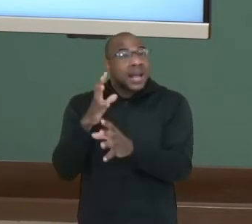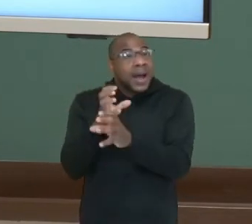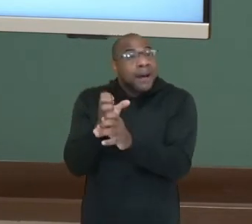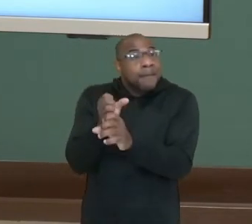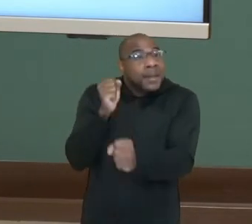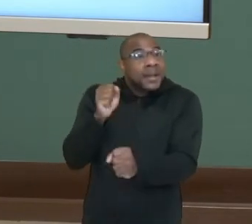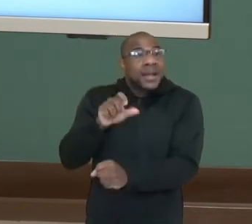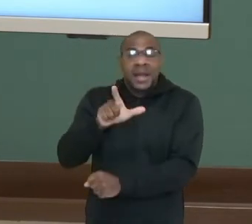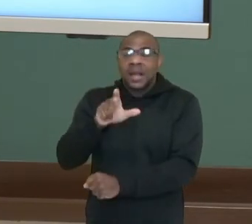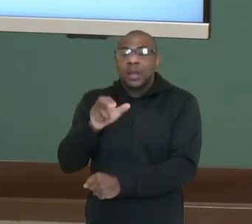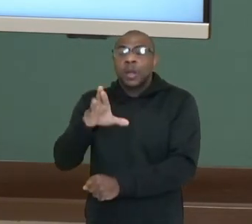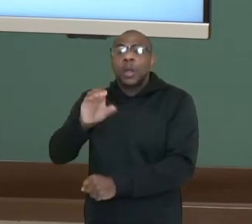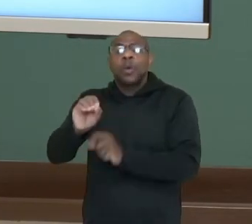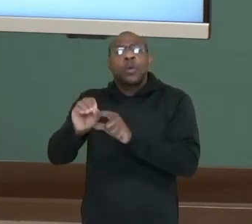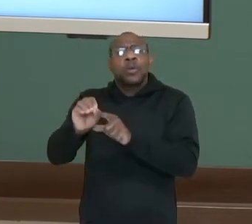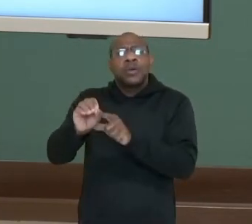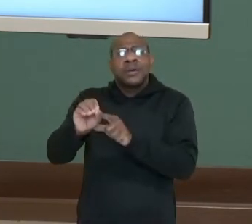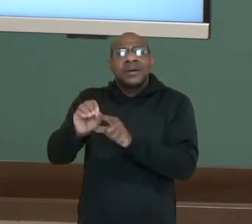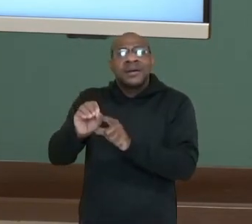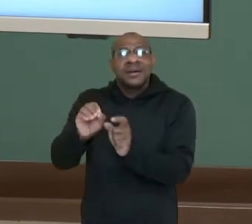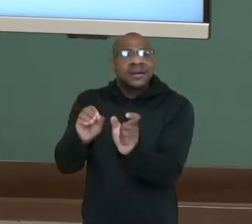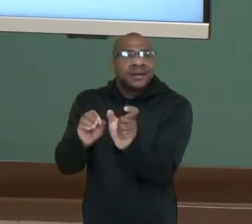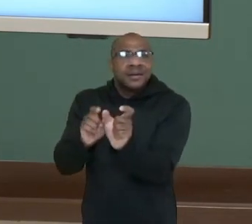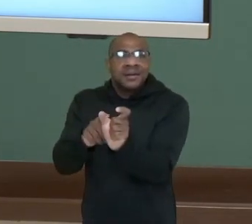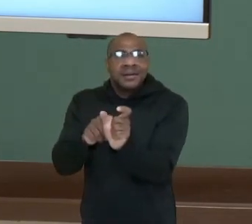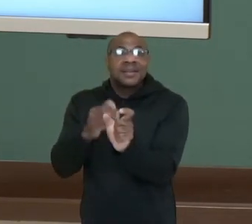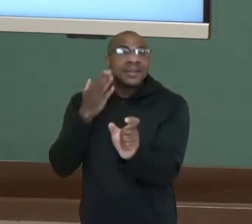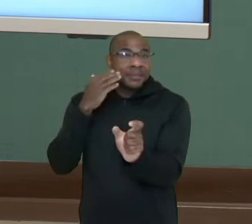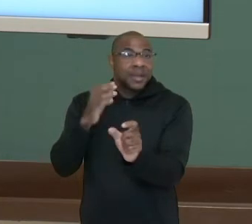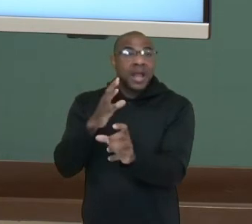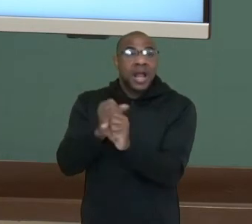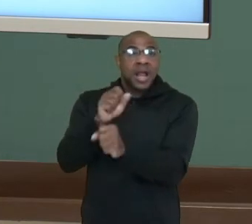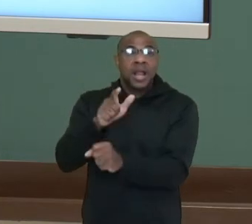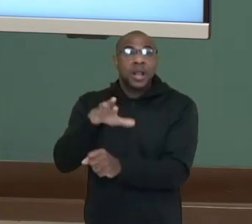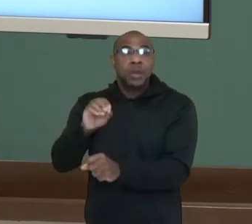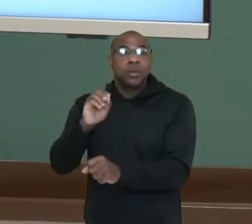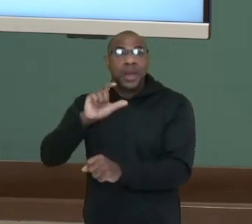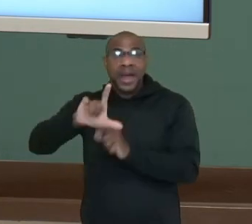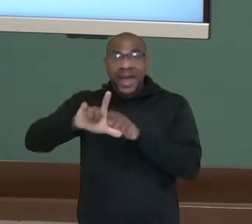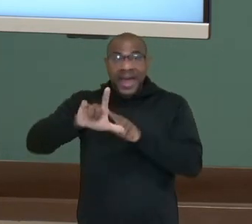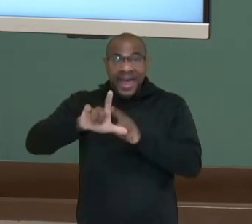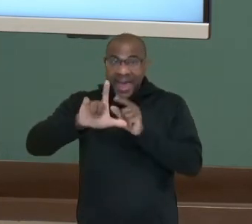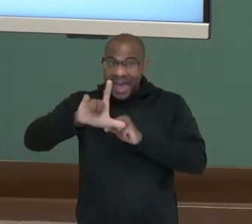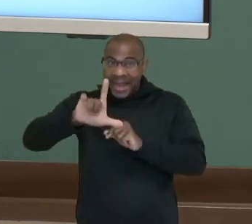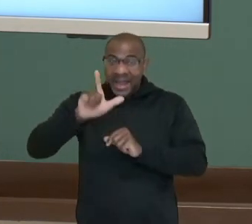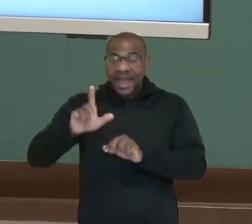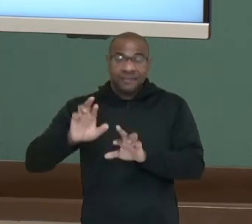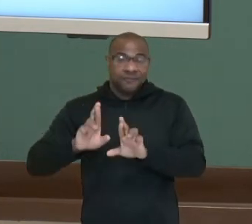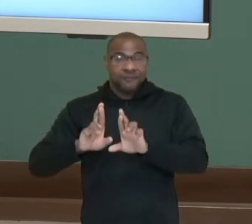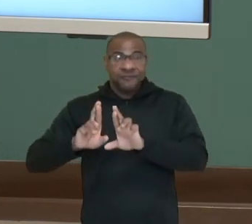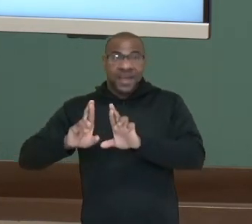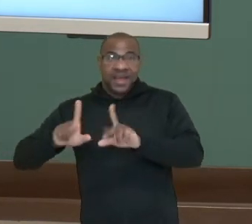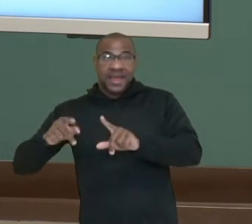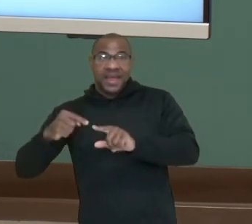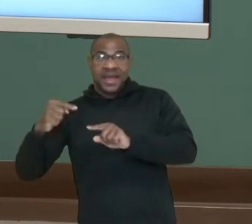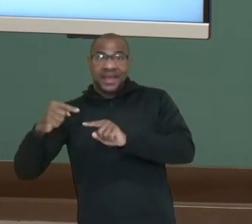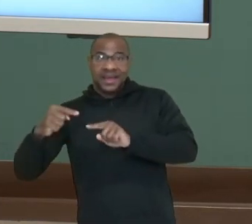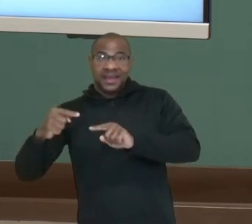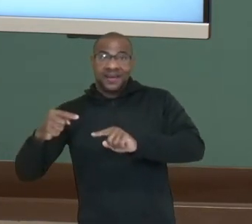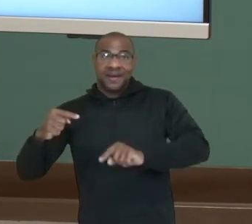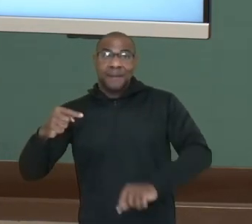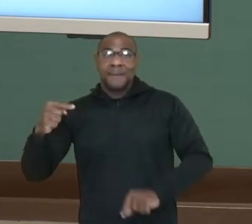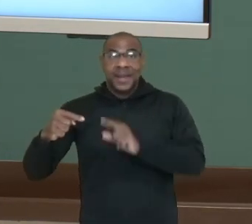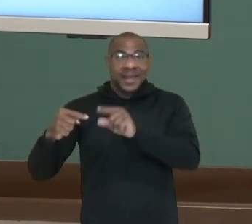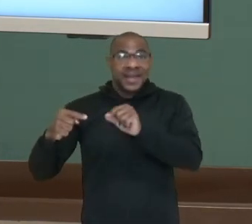Ai, outra palavra, lucro. Calma. Sabendo que o lucro L é a diferença entre o preço